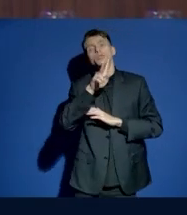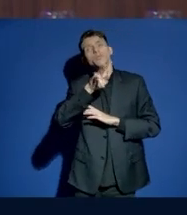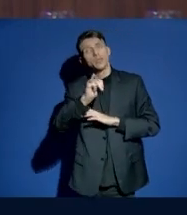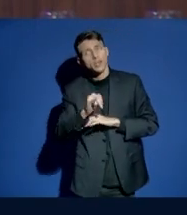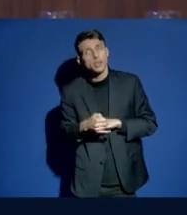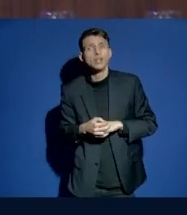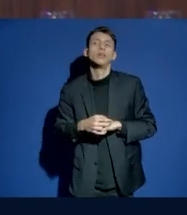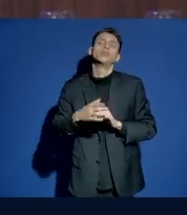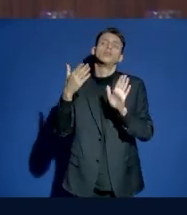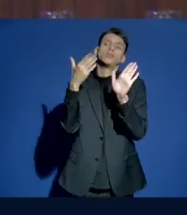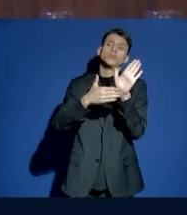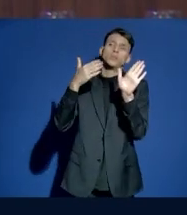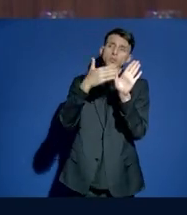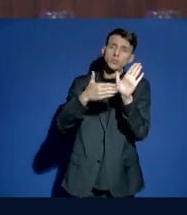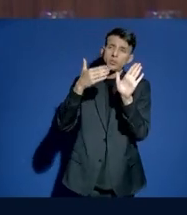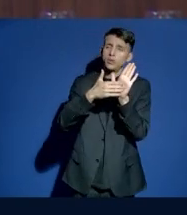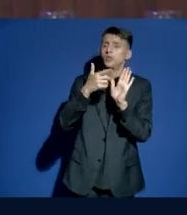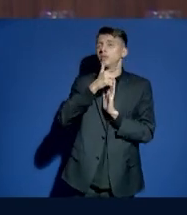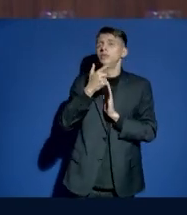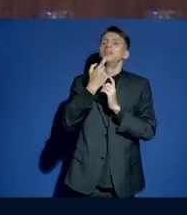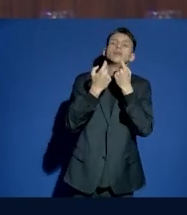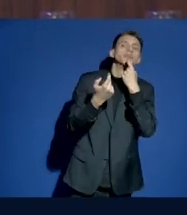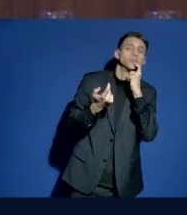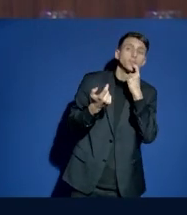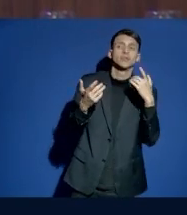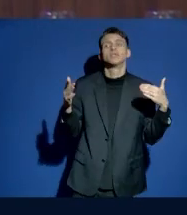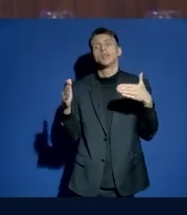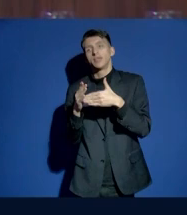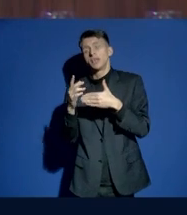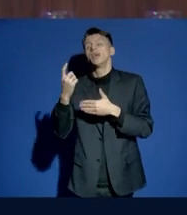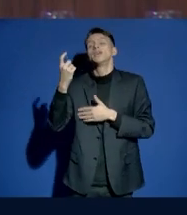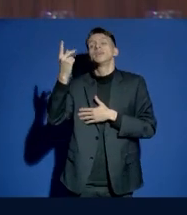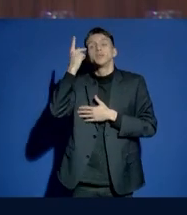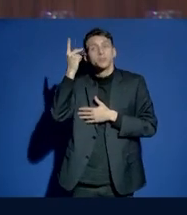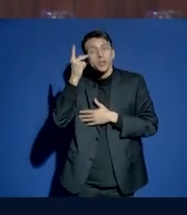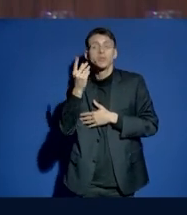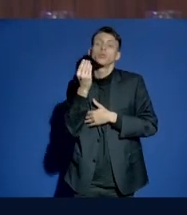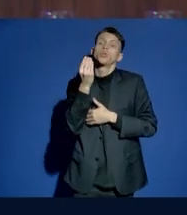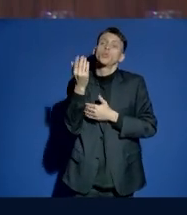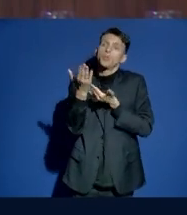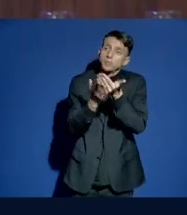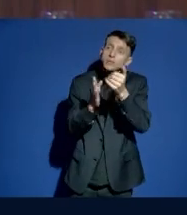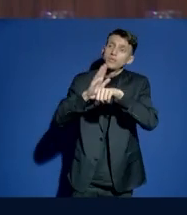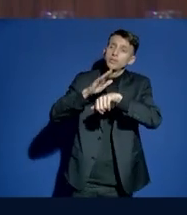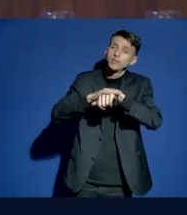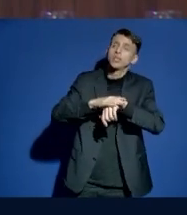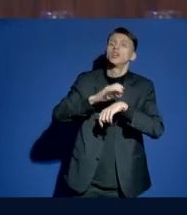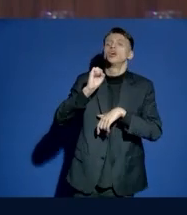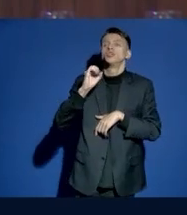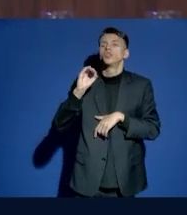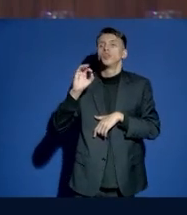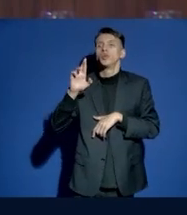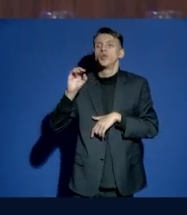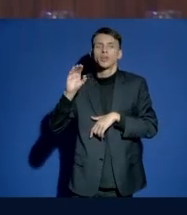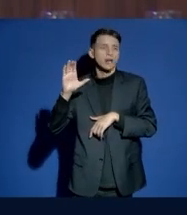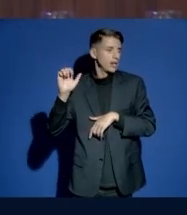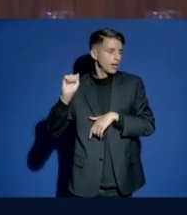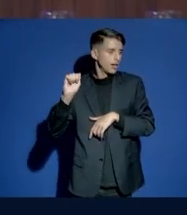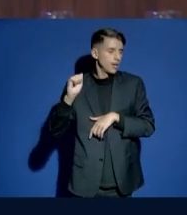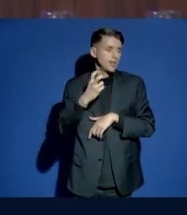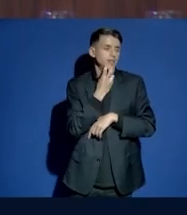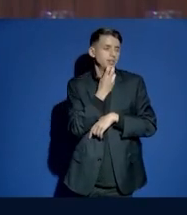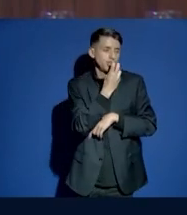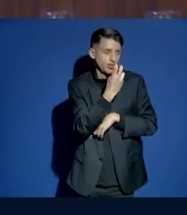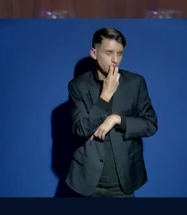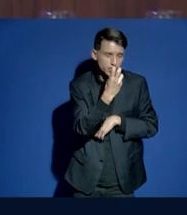o trem intensidade a ligação de Campinas São Paulo a gente já tá começando misturar a ligação Sorocaba São Paulo daqui a pouco vem São Paulo